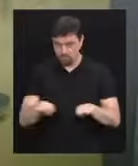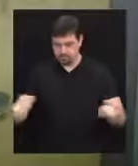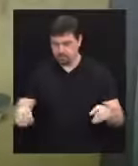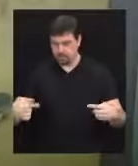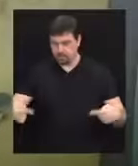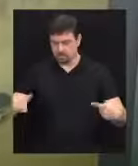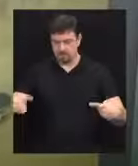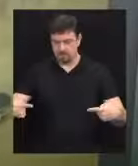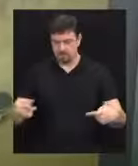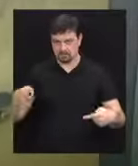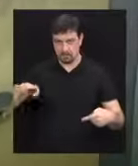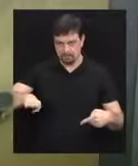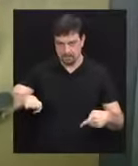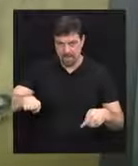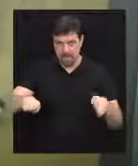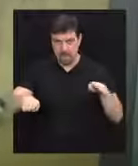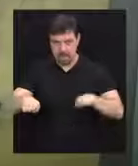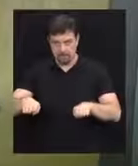Gabi.